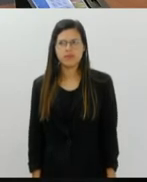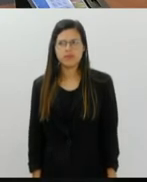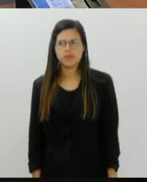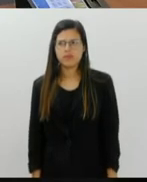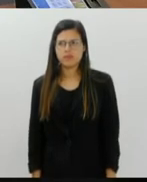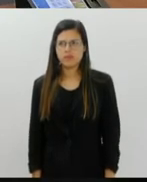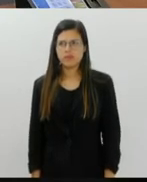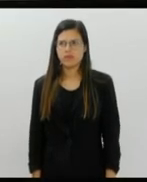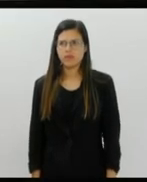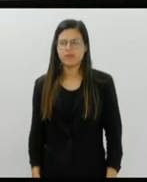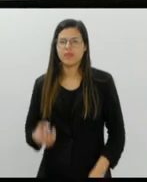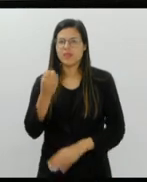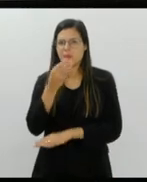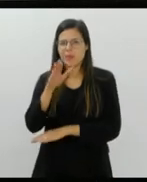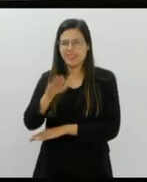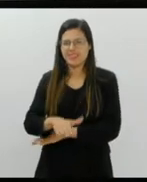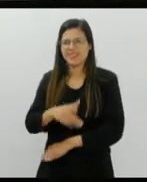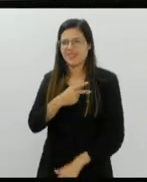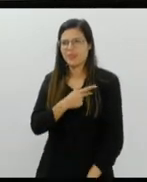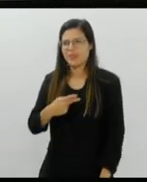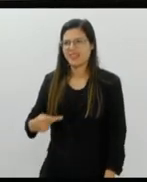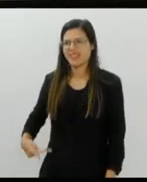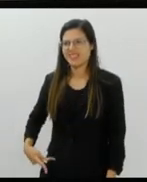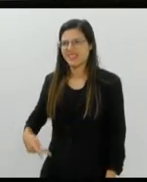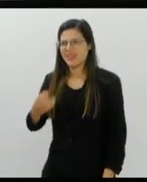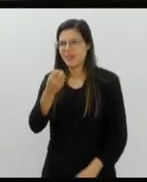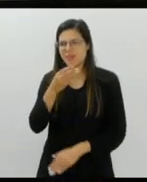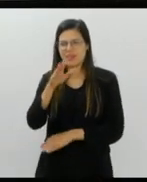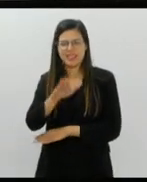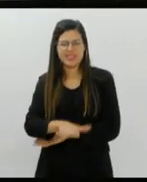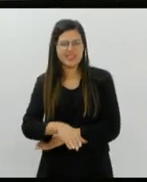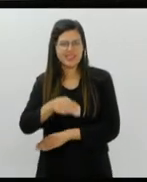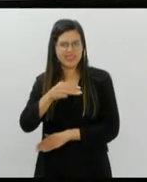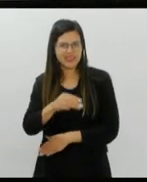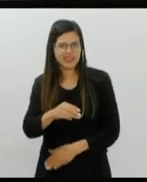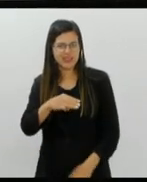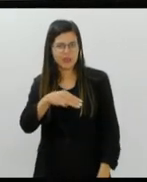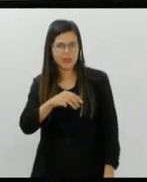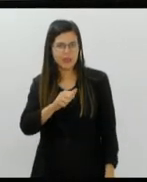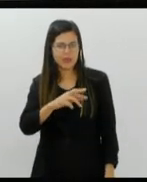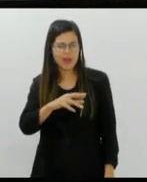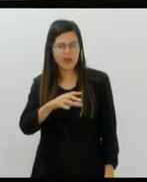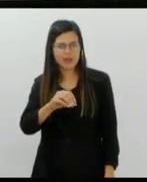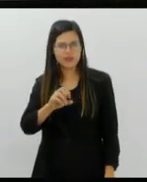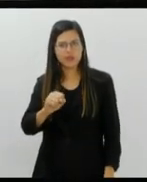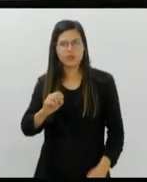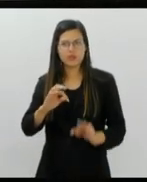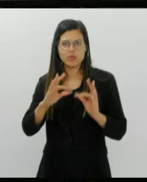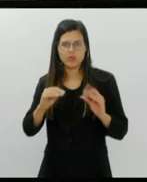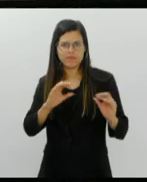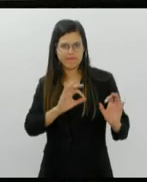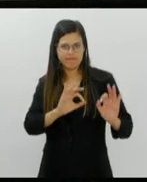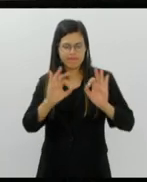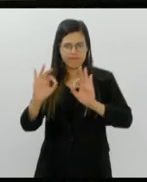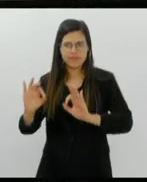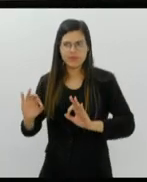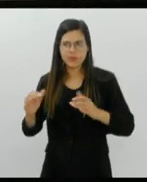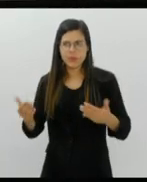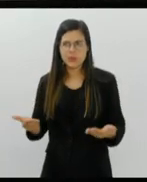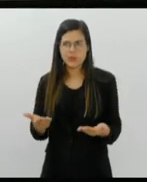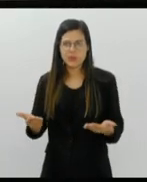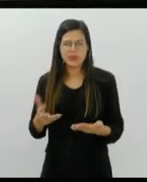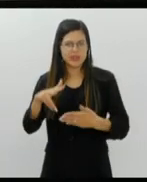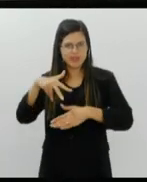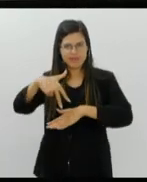seu Boa tarde senhor presidente Boa tarde Marquinho Boa tarde a todos que nos assiste hoje eu uso essa